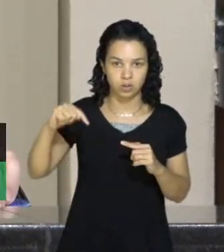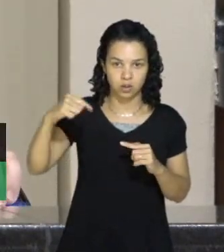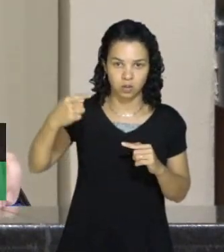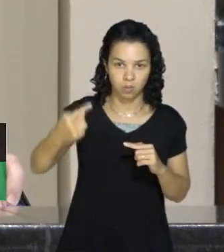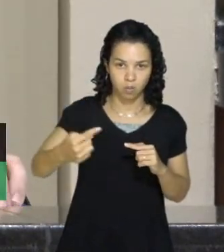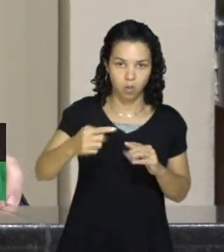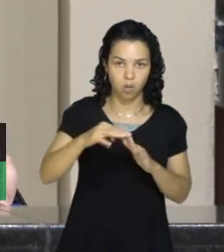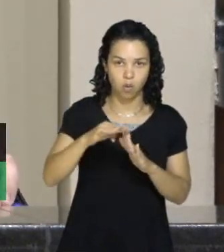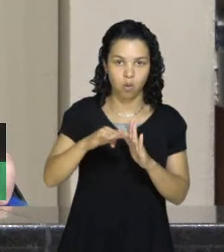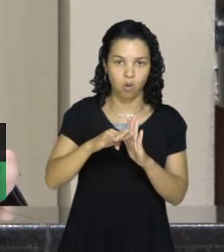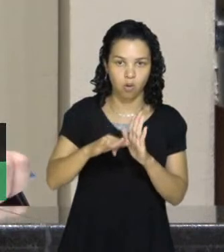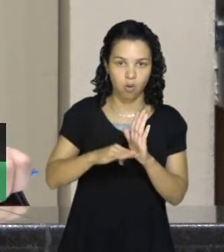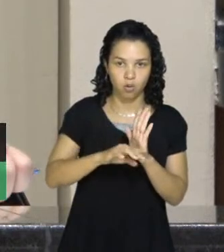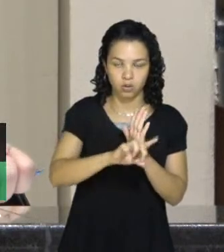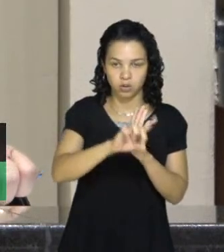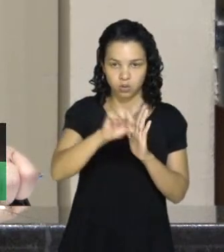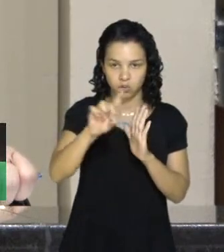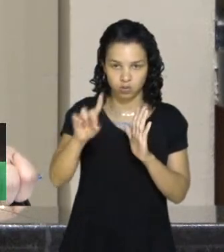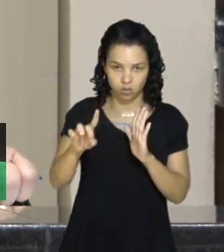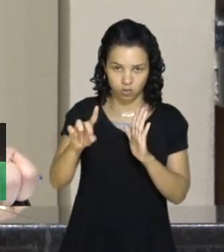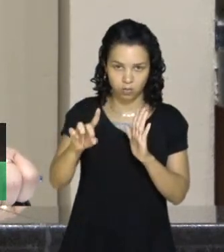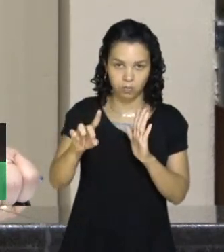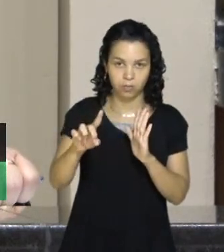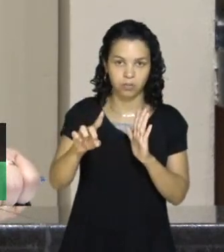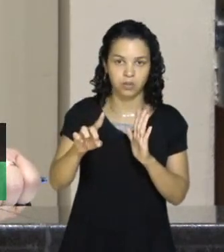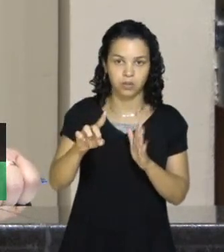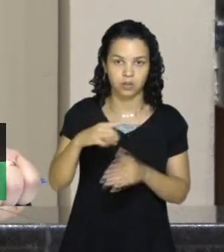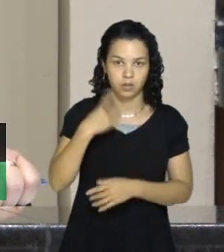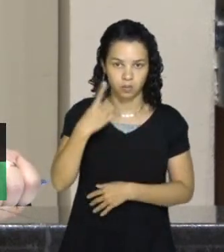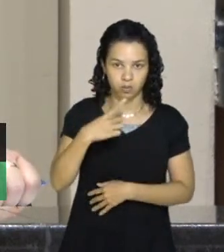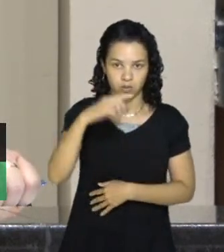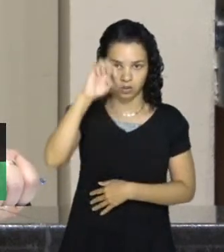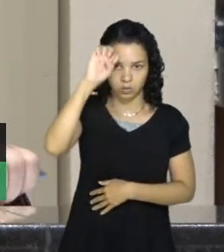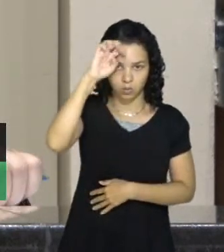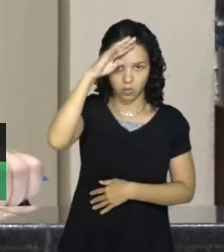ordem do dia. Deputado Emerson, V. Exª.